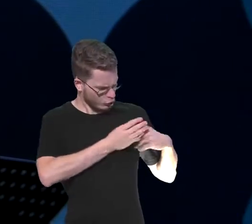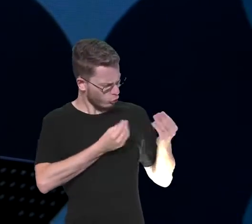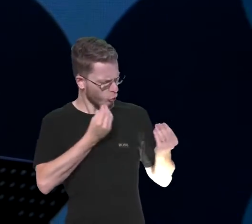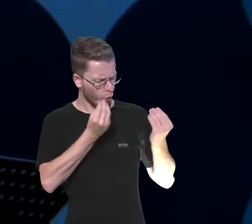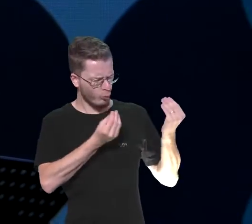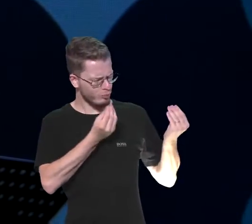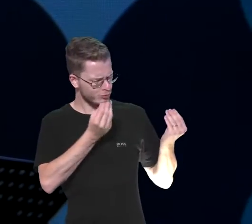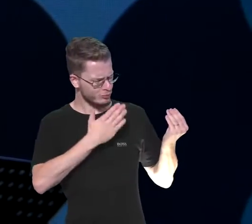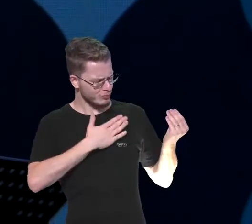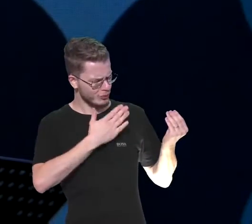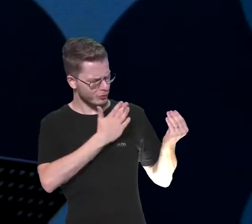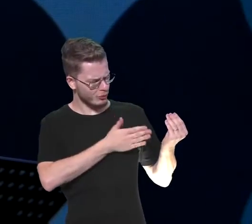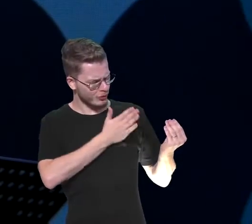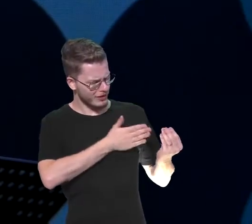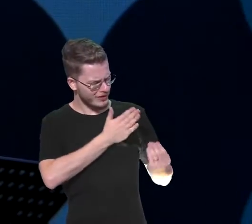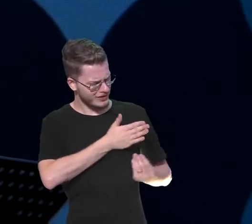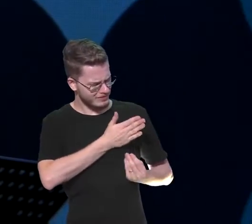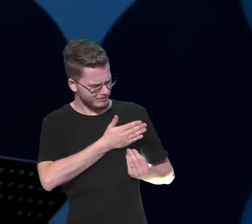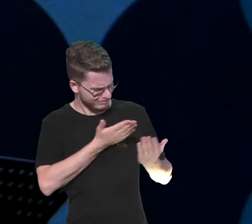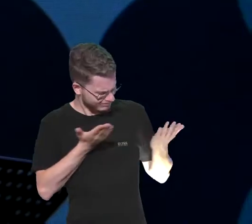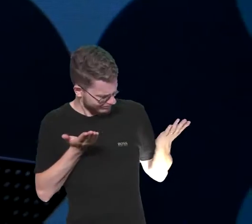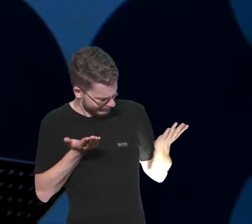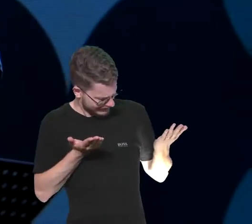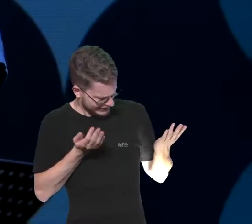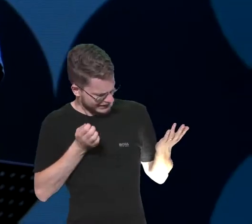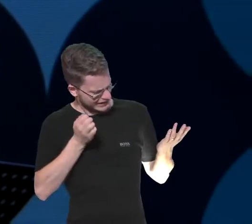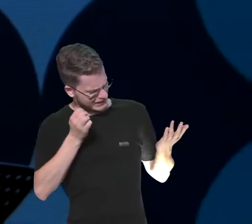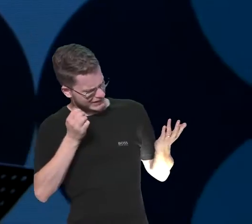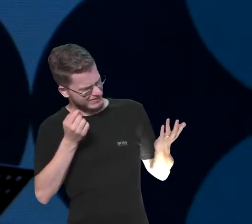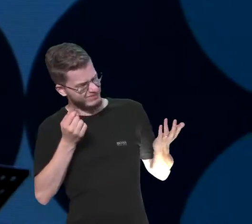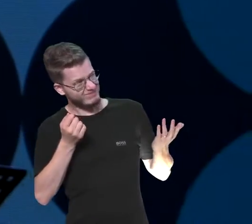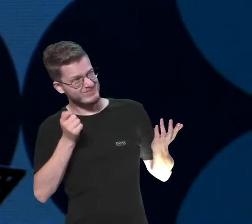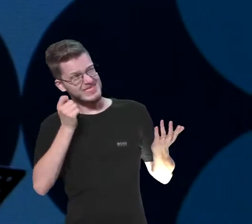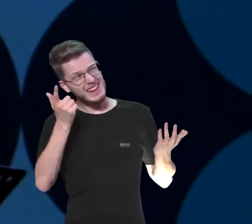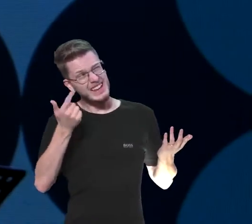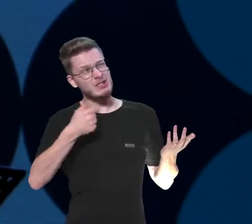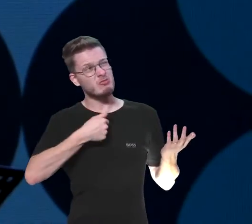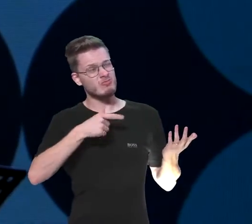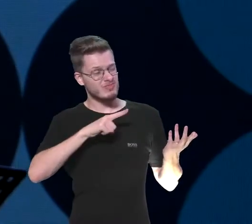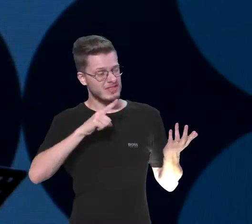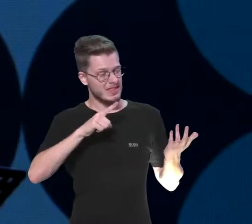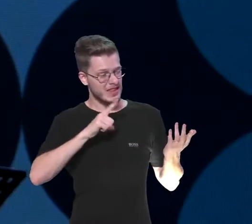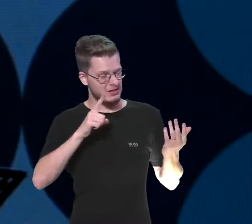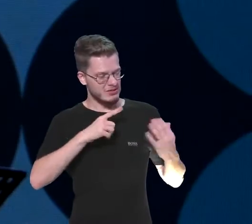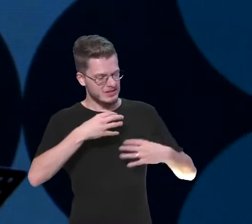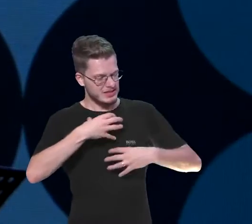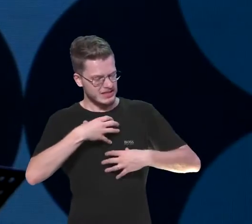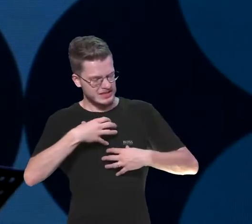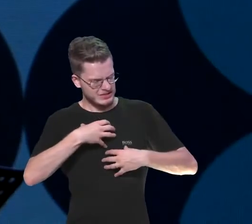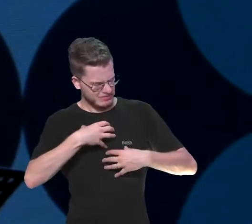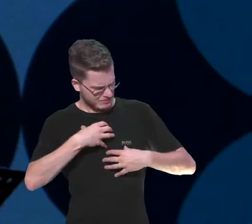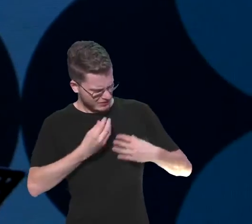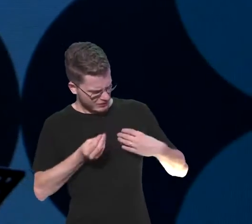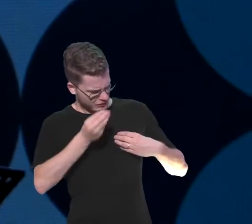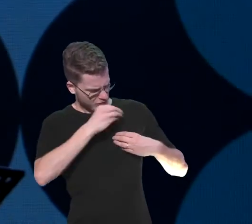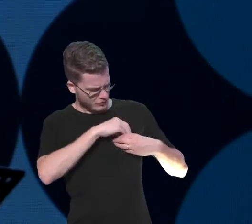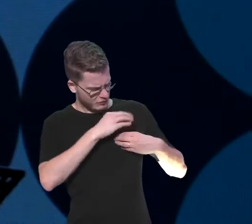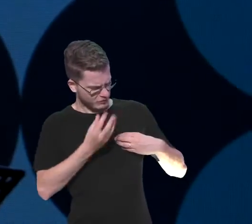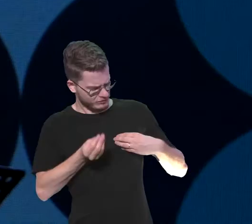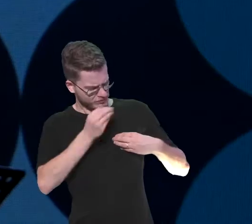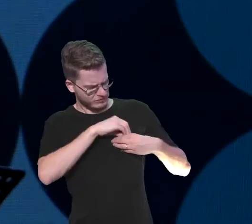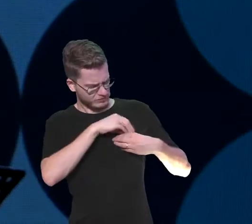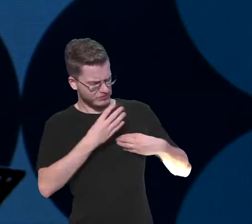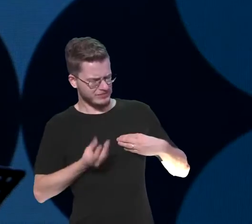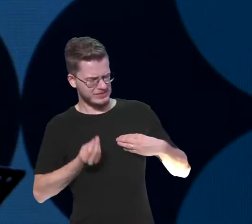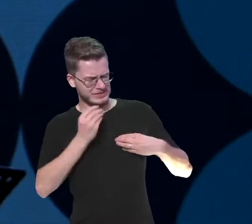que existem alguns sentimentos aqui dentro que eu tenho nutrido, que tem ficado aqui, e que de certa maneira